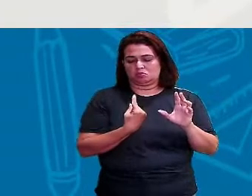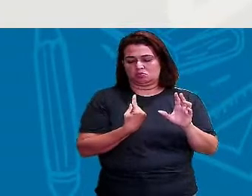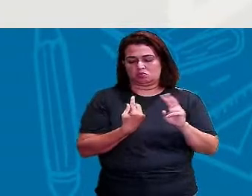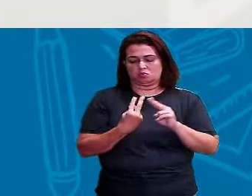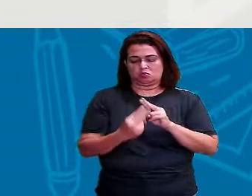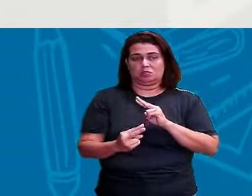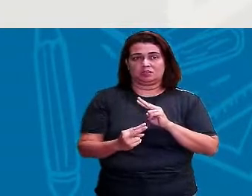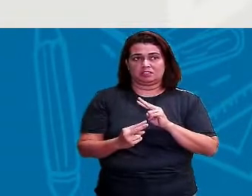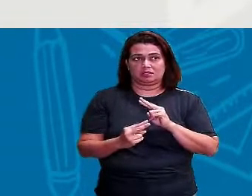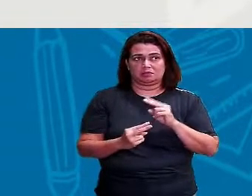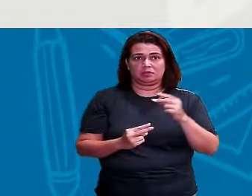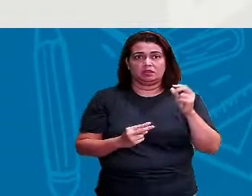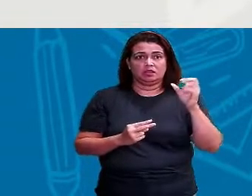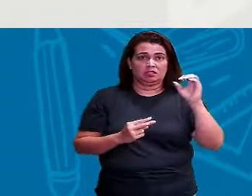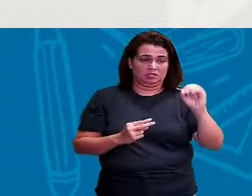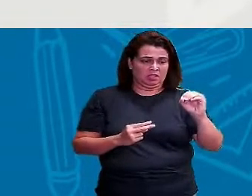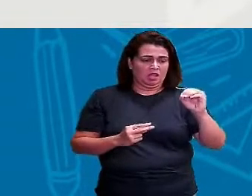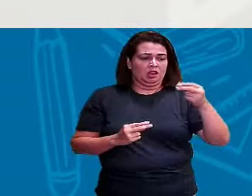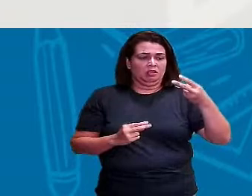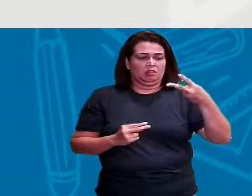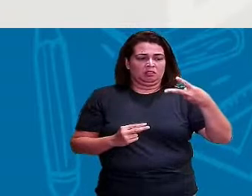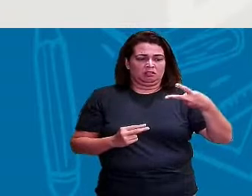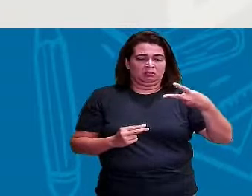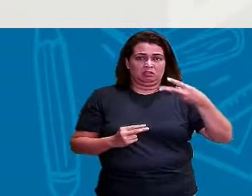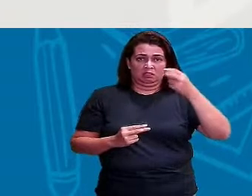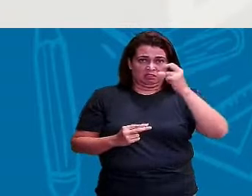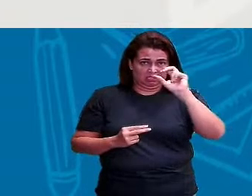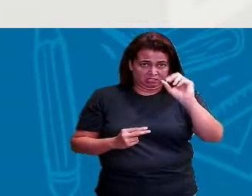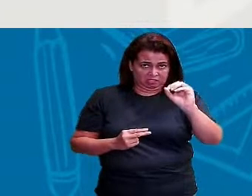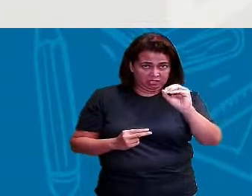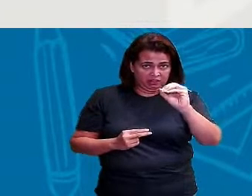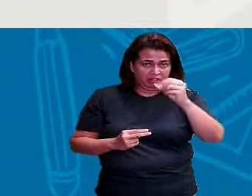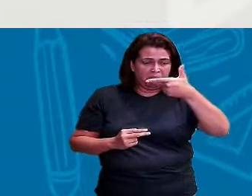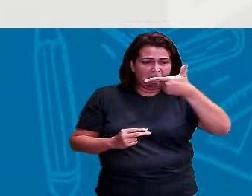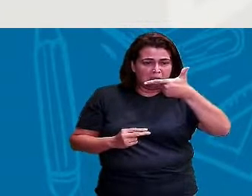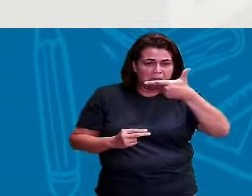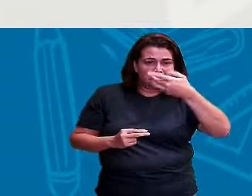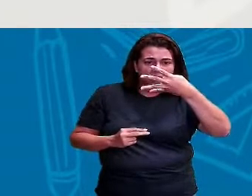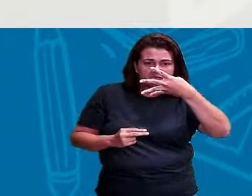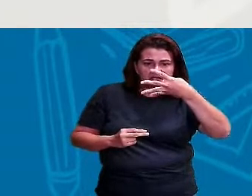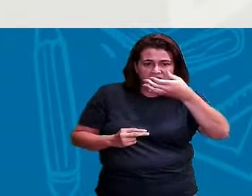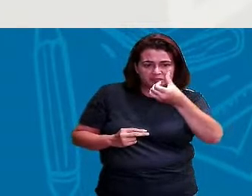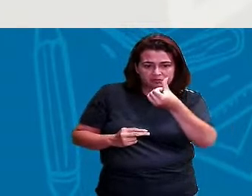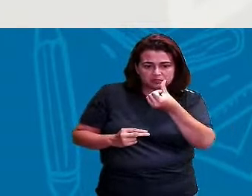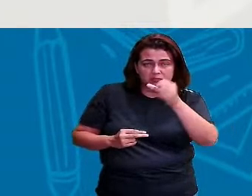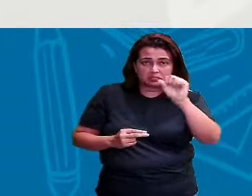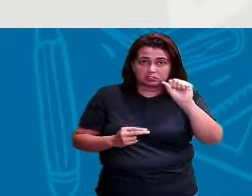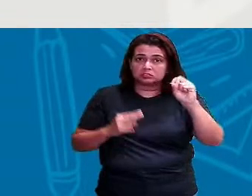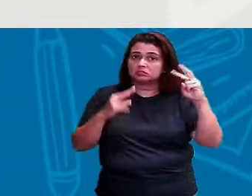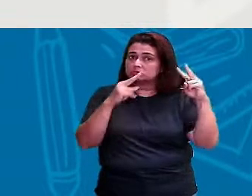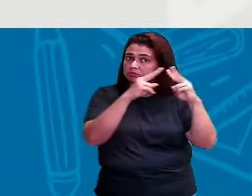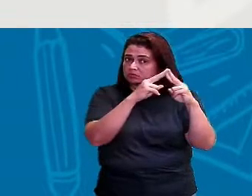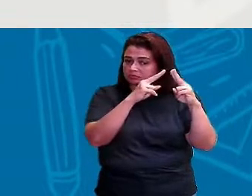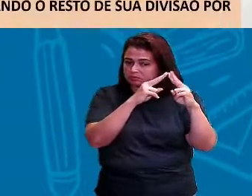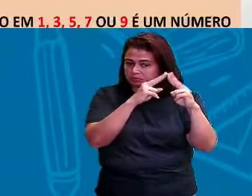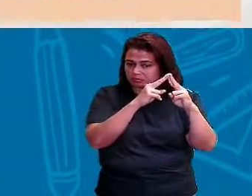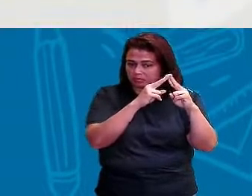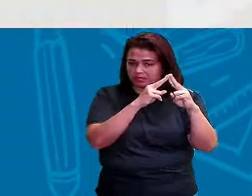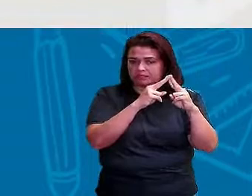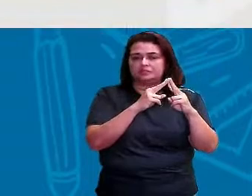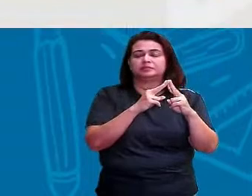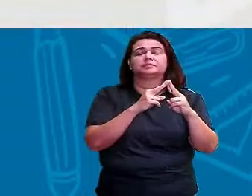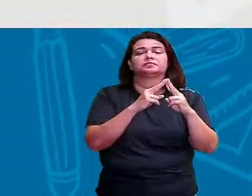0 é par, 2, 4, 6 e 8. São números pares.